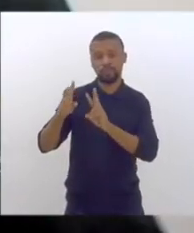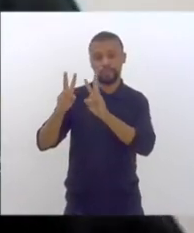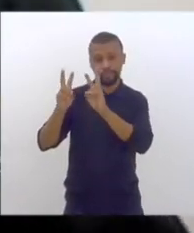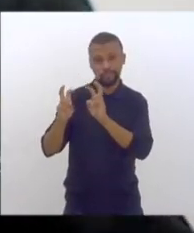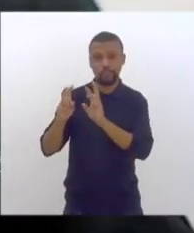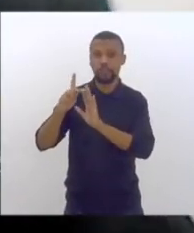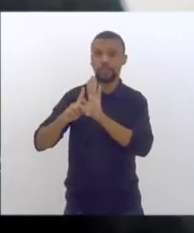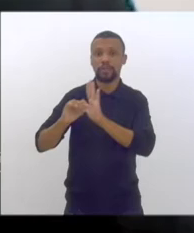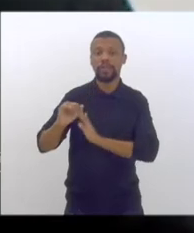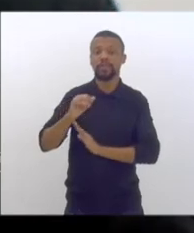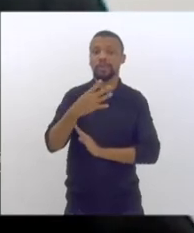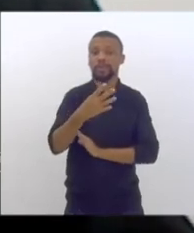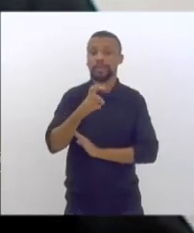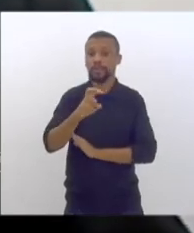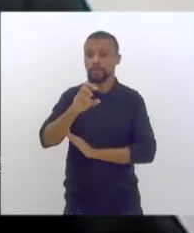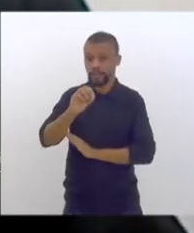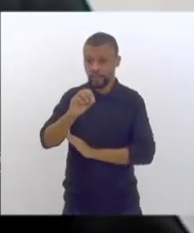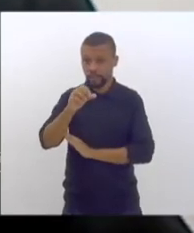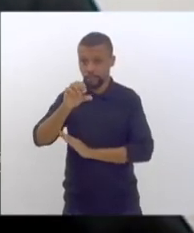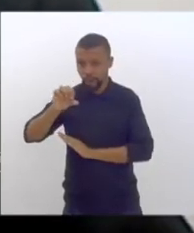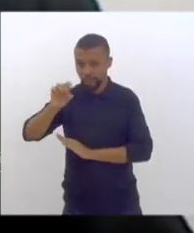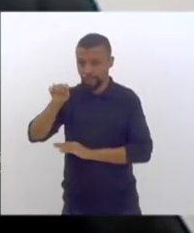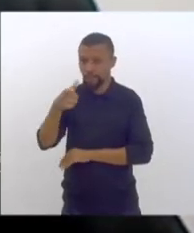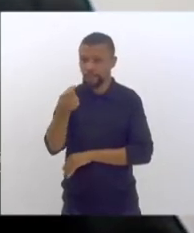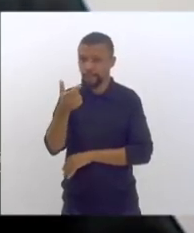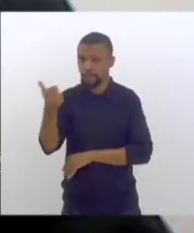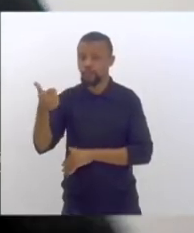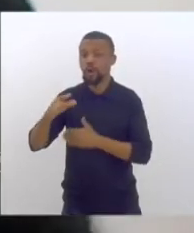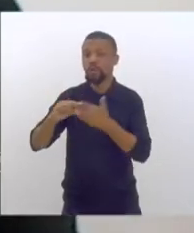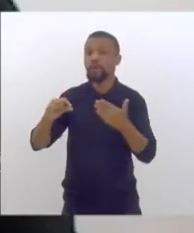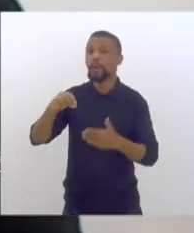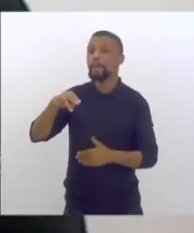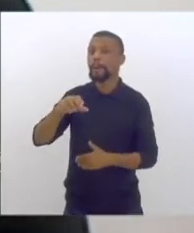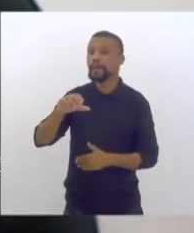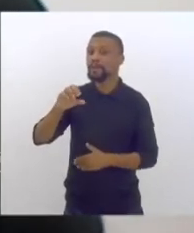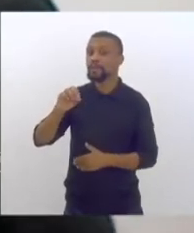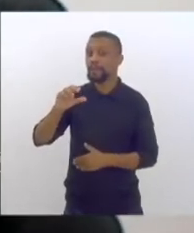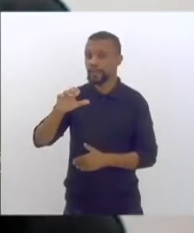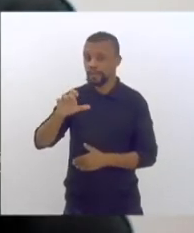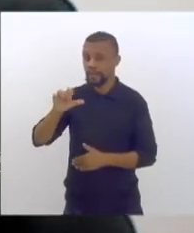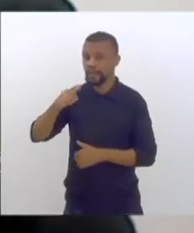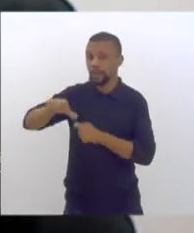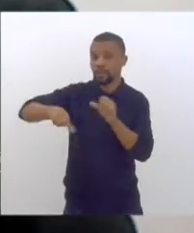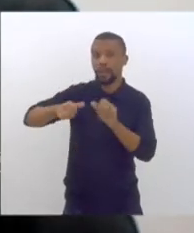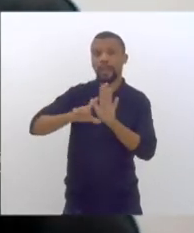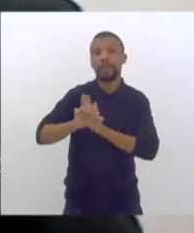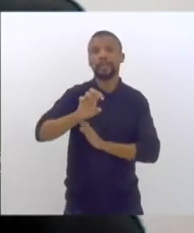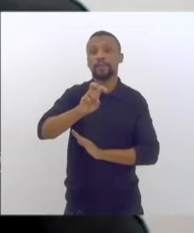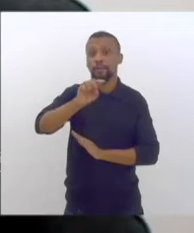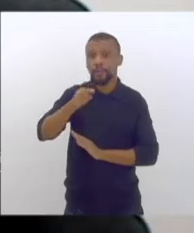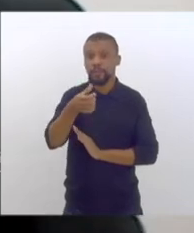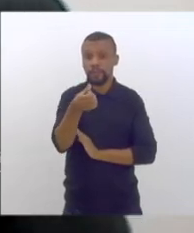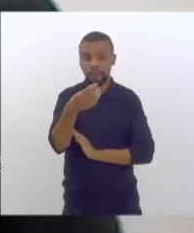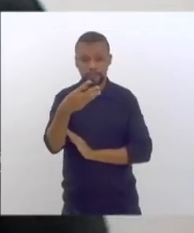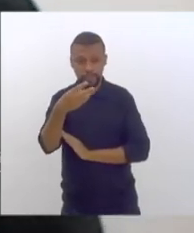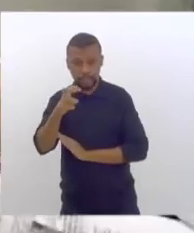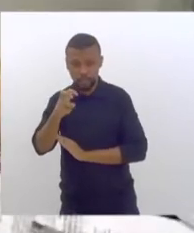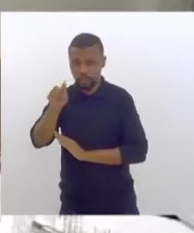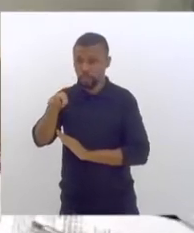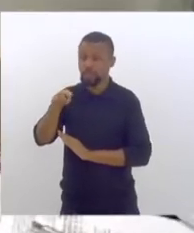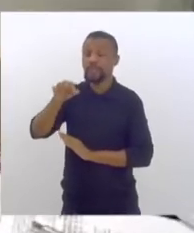lei nº 4509 2020/11 o deputado mas canela que altera lei 5.645 de Janeiro